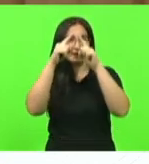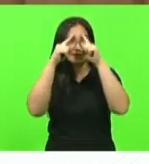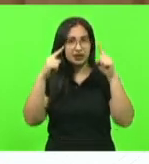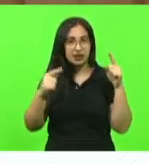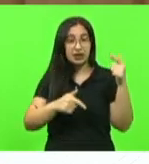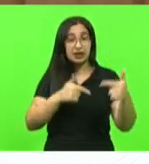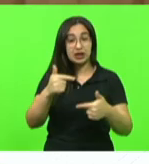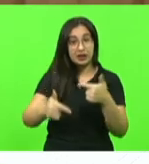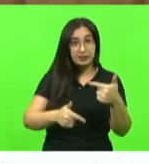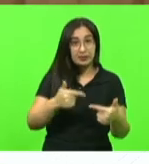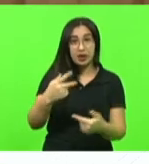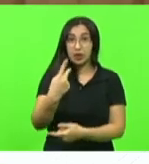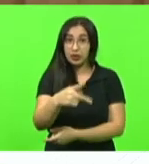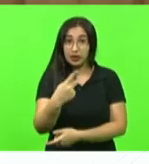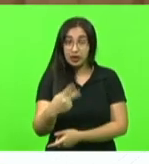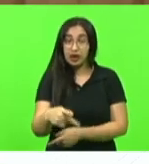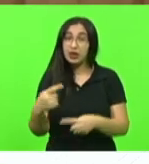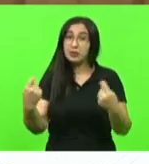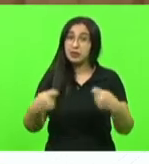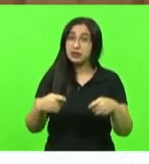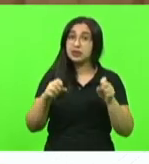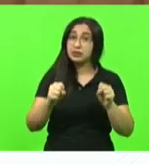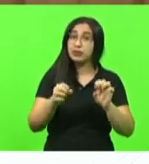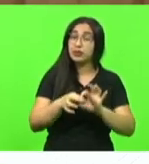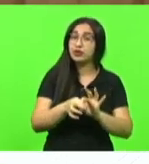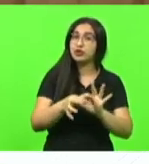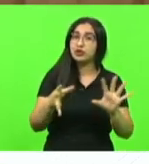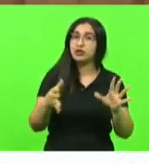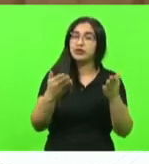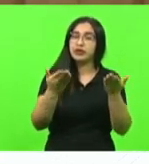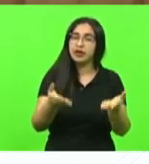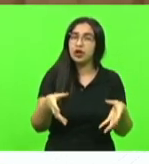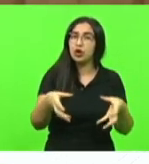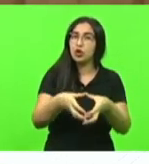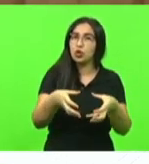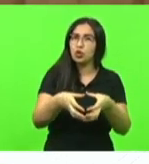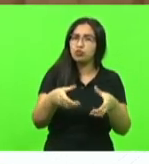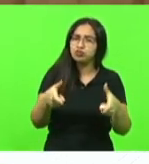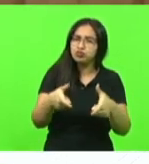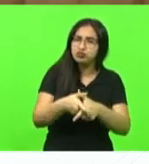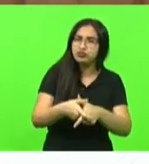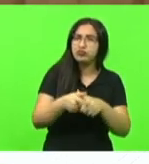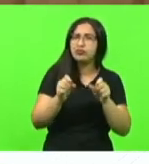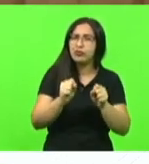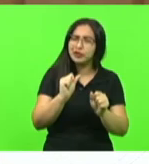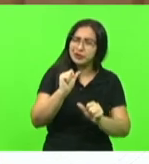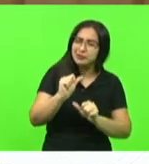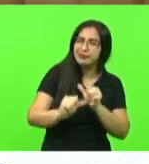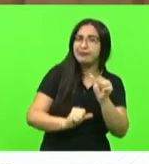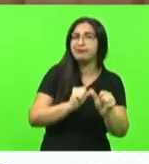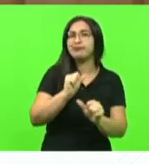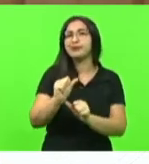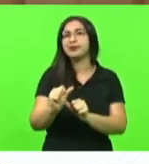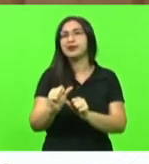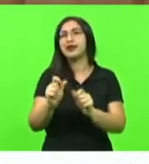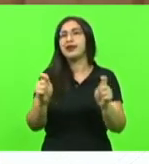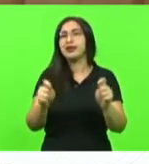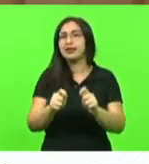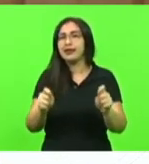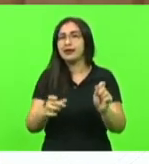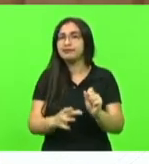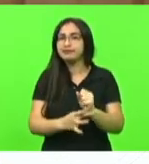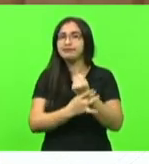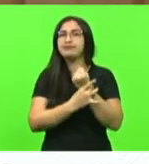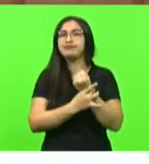regulamentações que possam permitir que o pequeno produtor possa se adequar e possa oferecer segurança